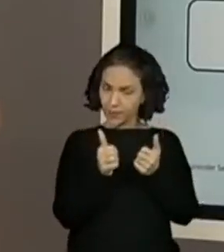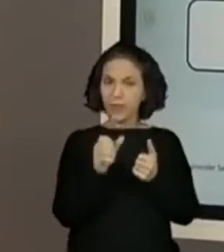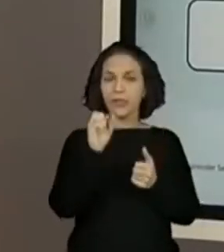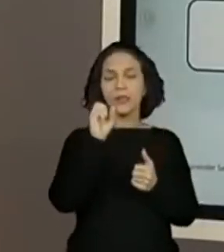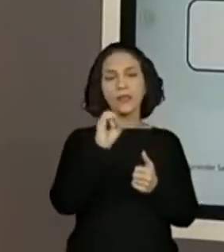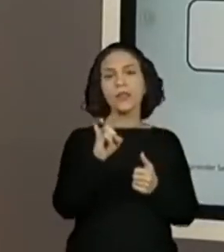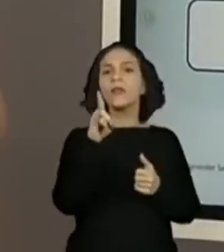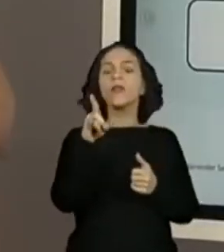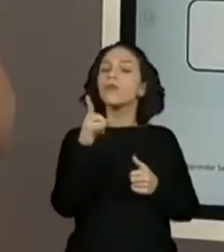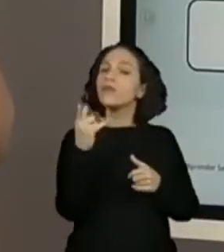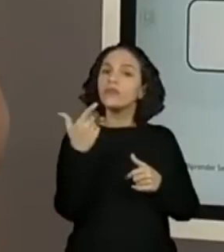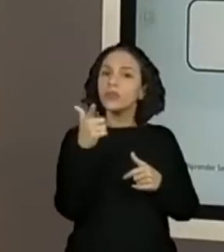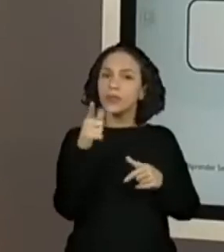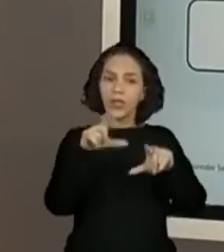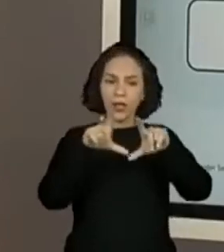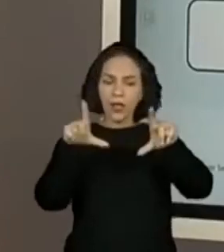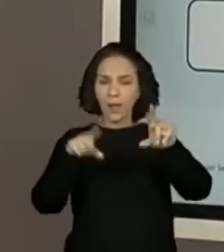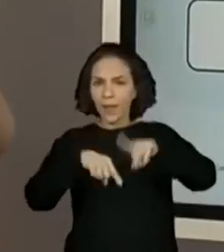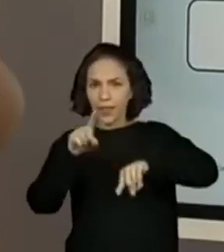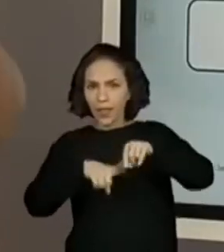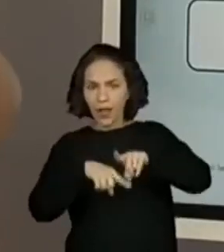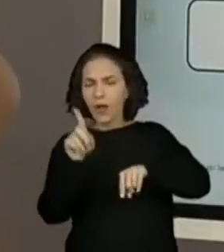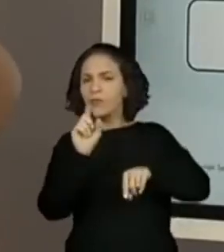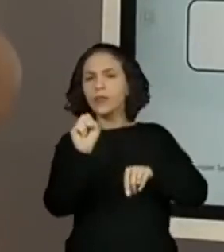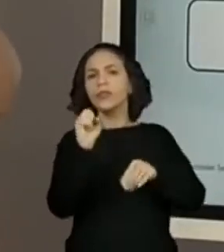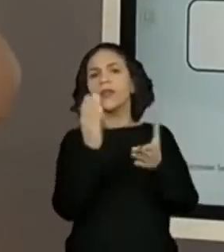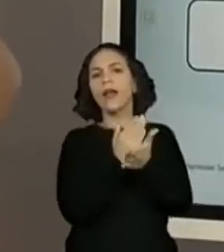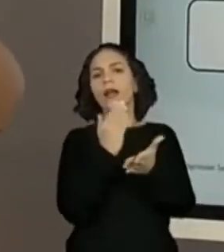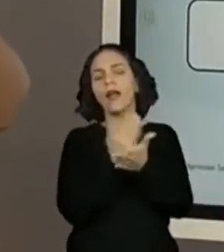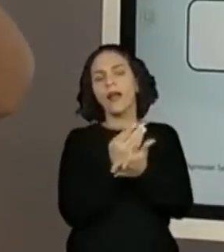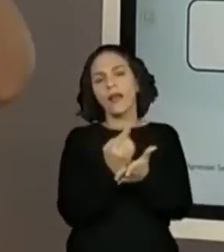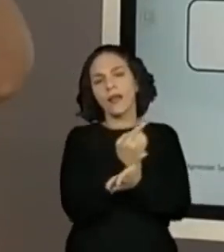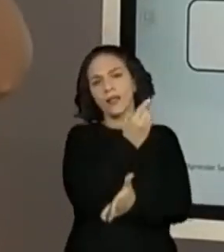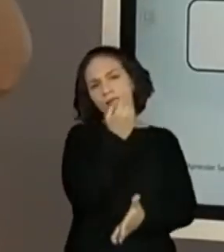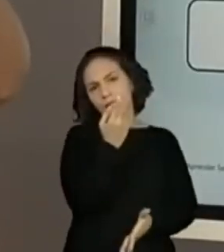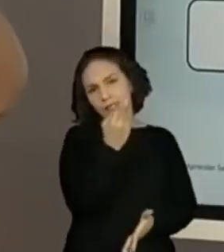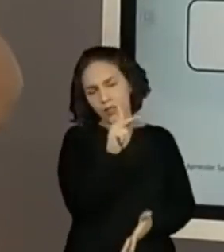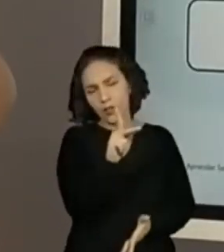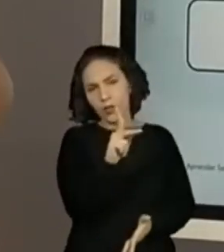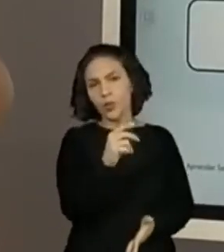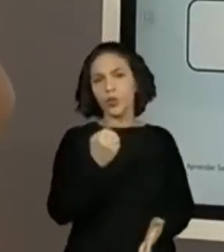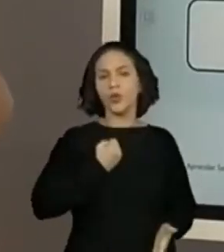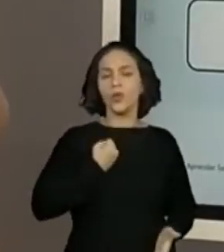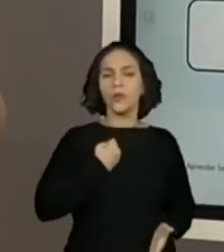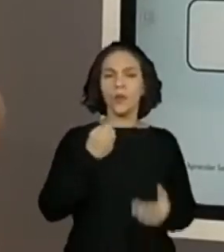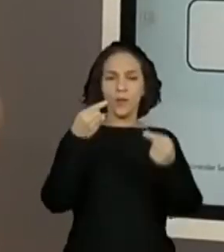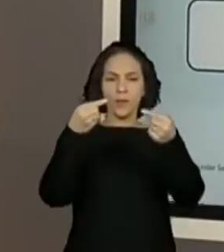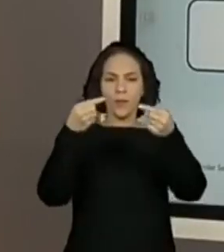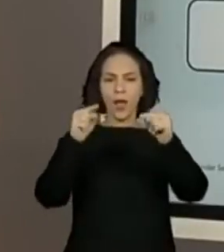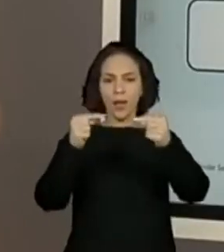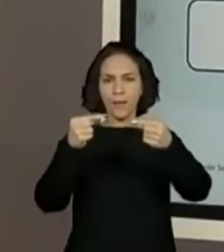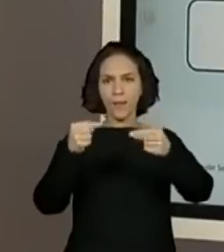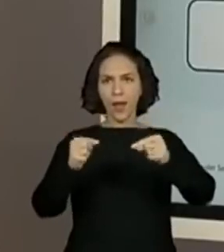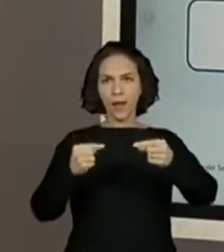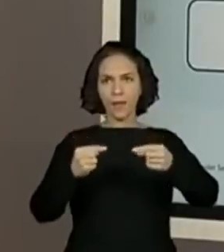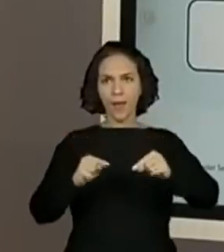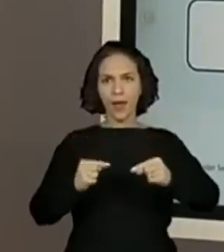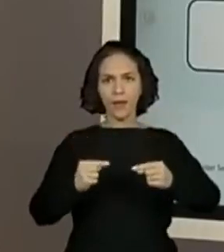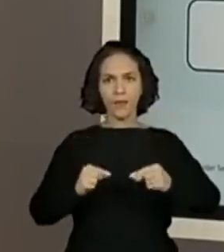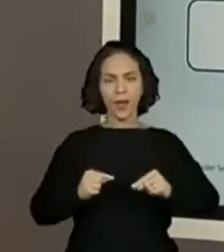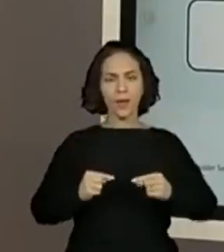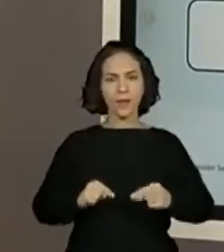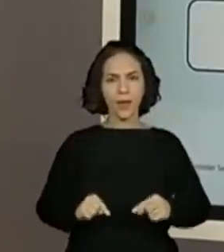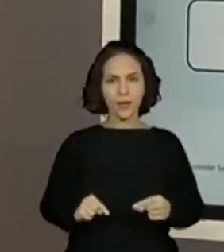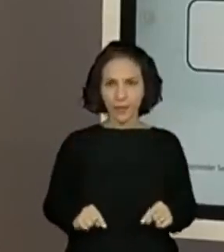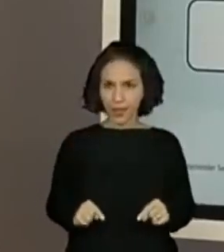se você estiver utilizando o caderno, não tem problema, escreva, registre um número abaixo do outro, tá